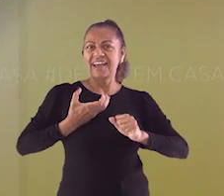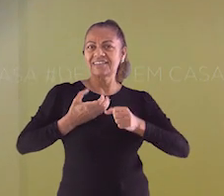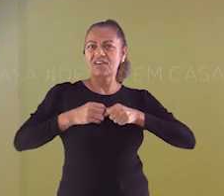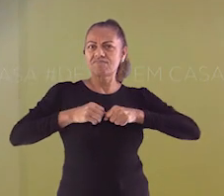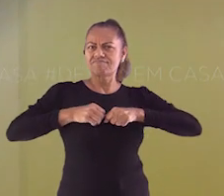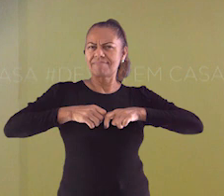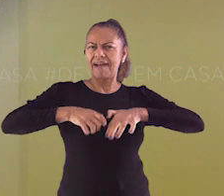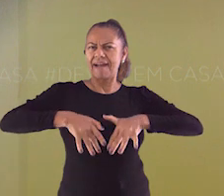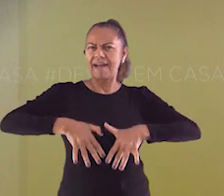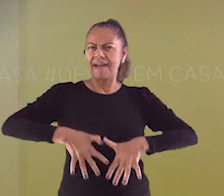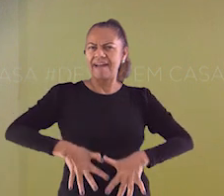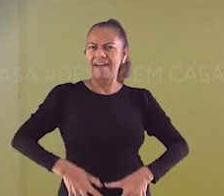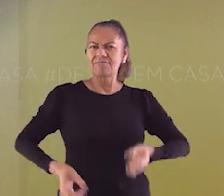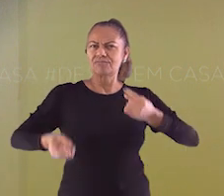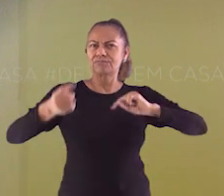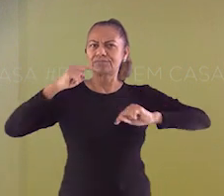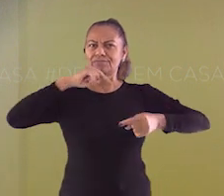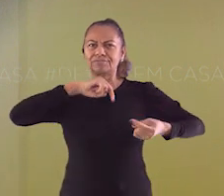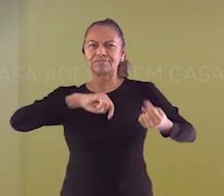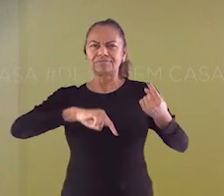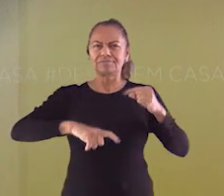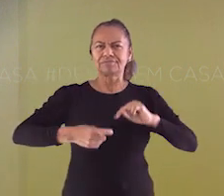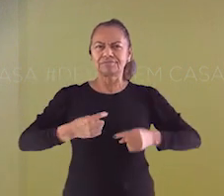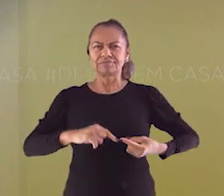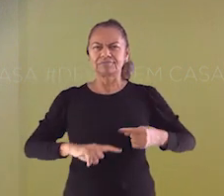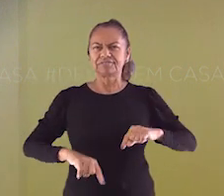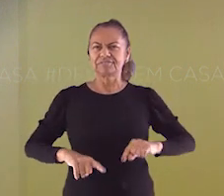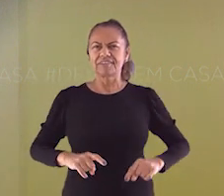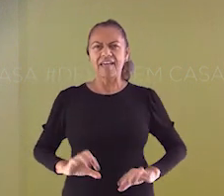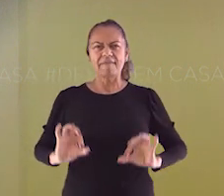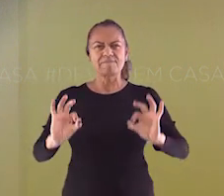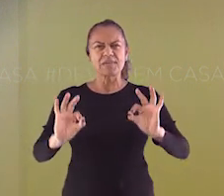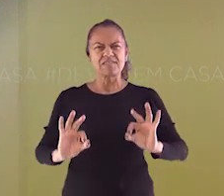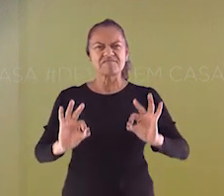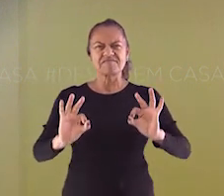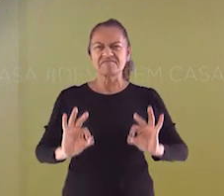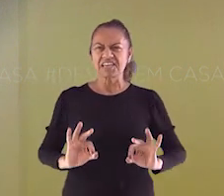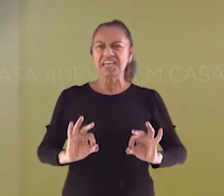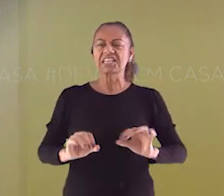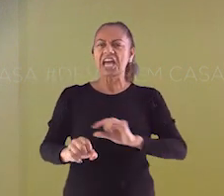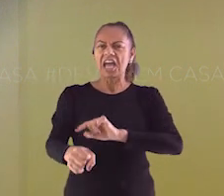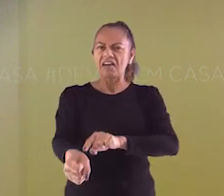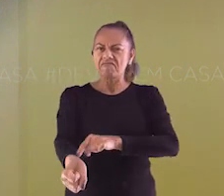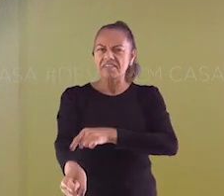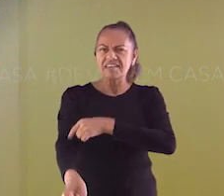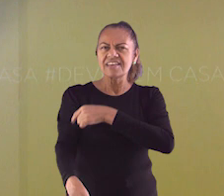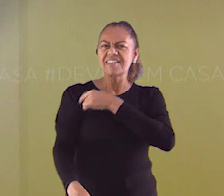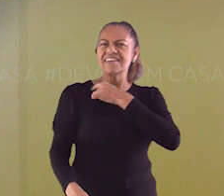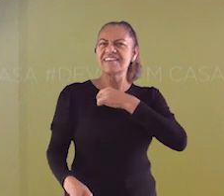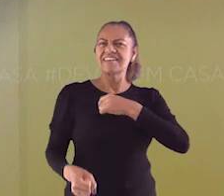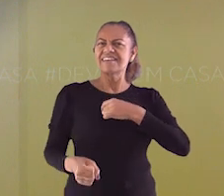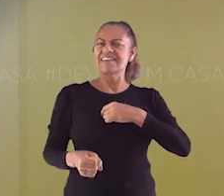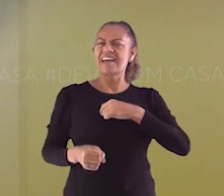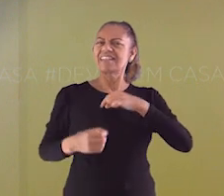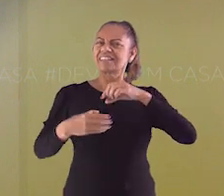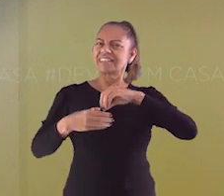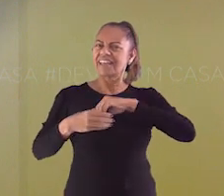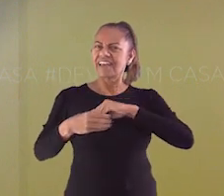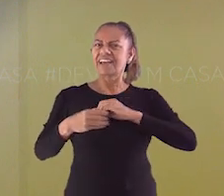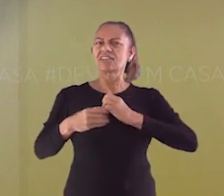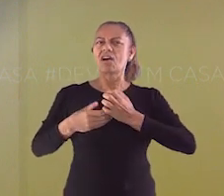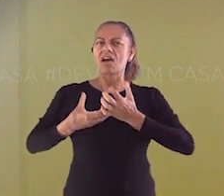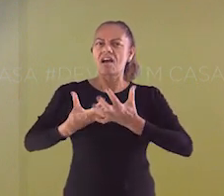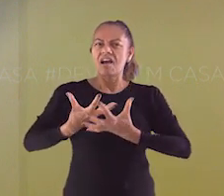teoria, o fluxo do sangue é perfeito. Vem pela veia, acontece a filtragem e retorna para o nosso